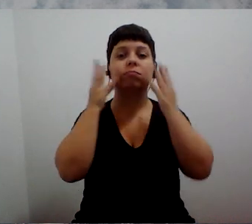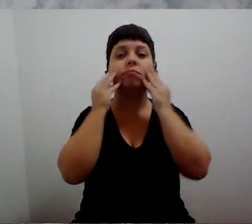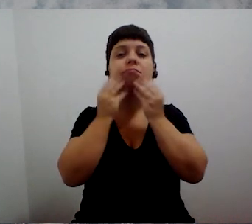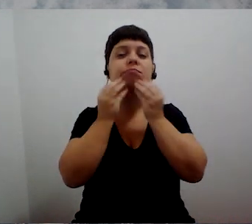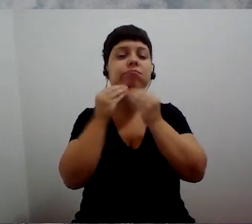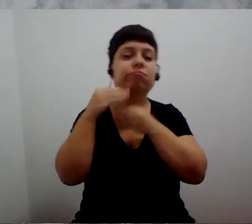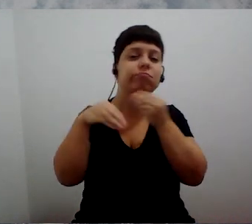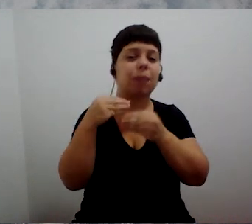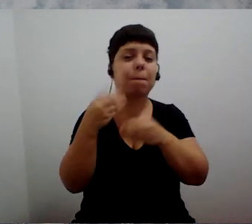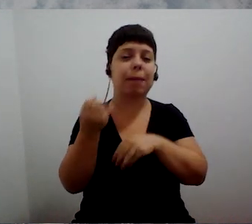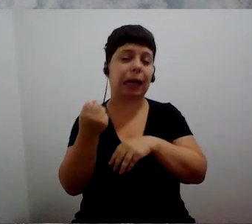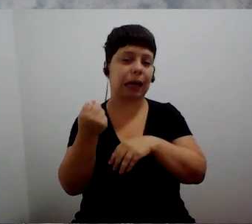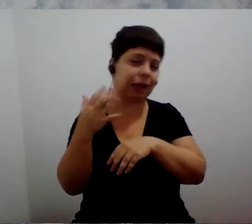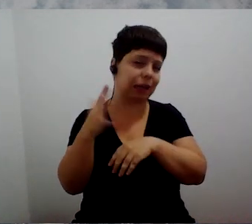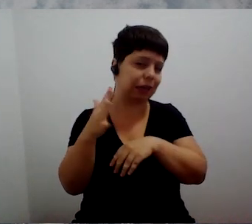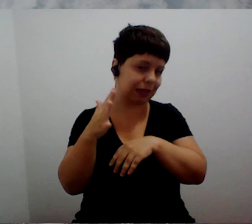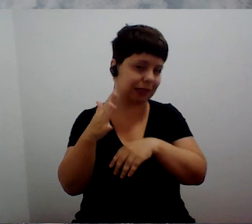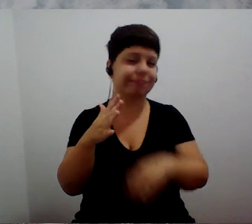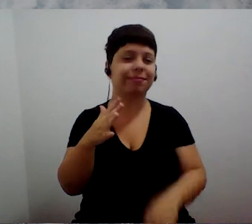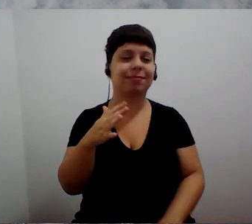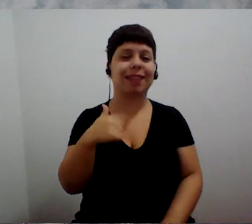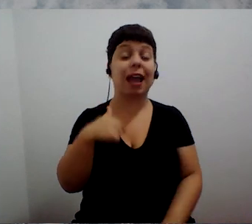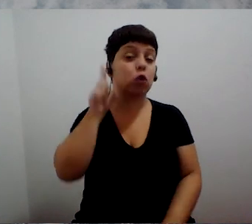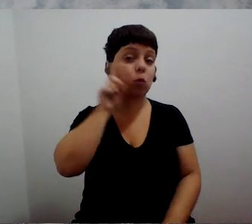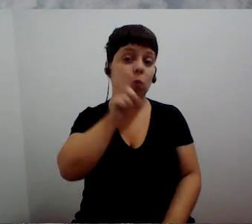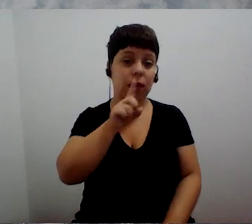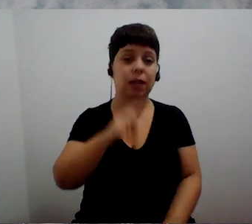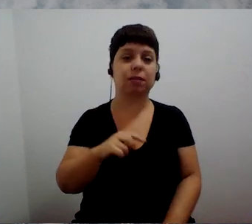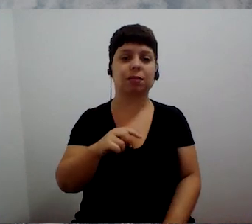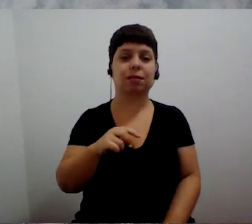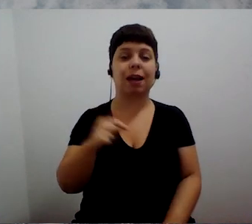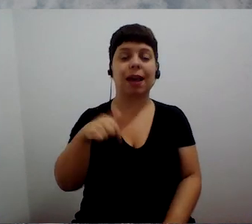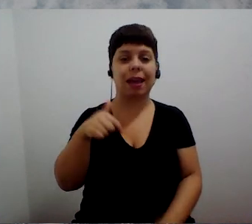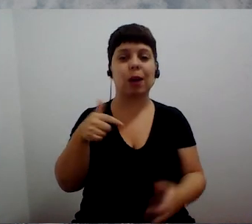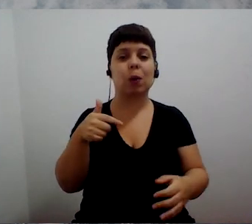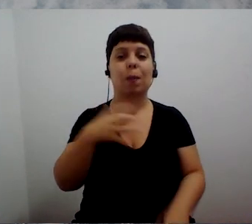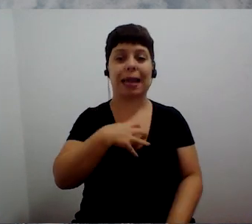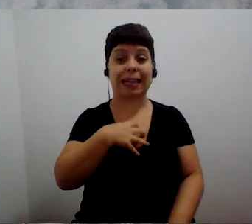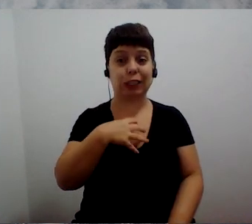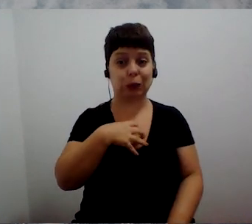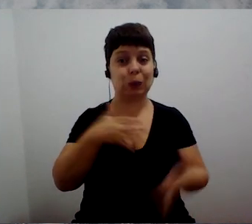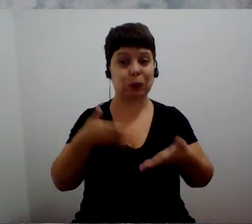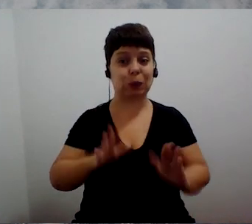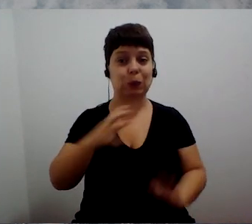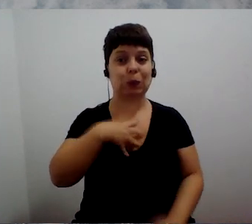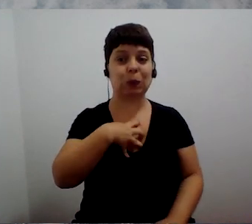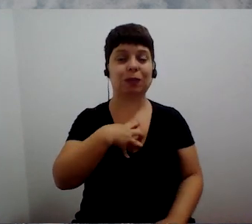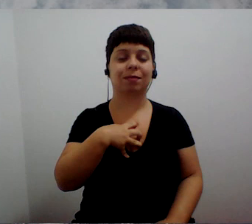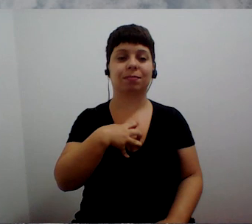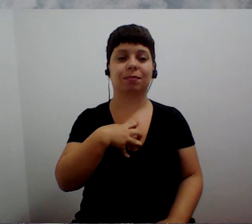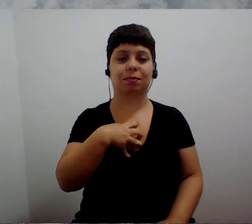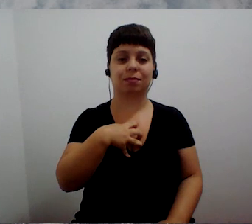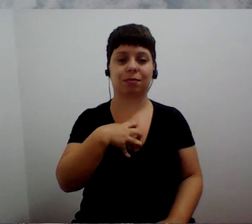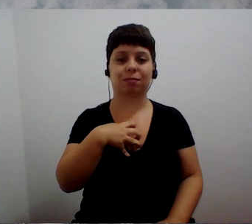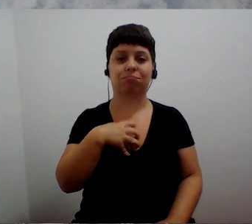pouco branca, mas não muito, tá? Sou moreno, baiano, inclusive, e enfim, com uma relação